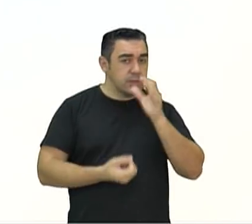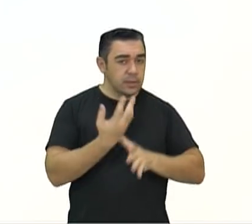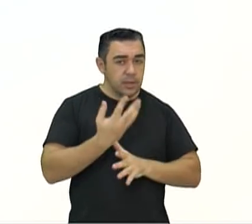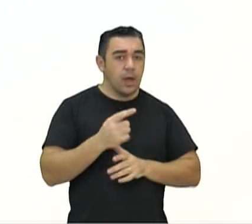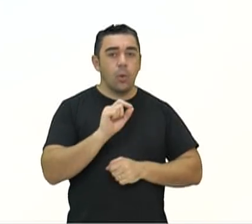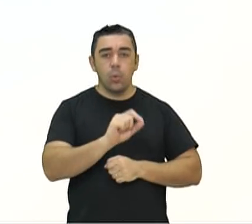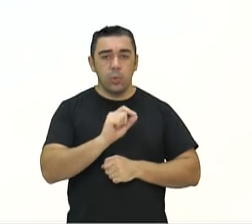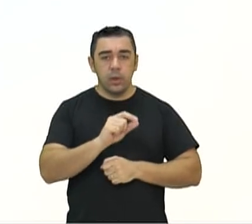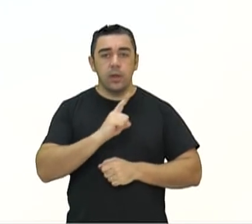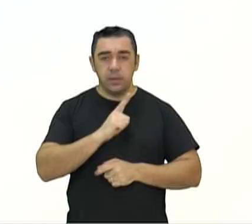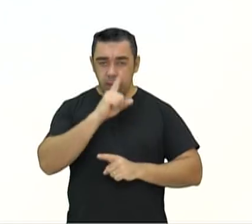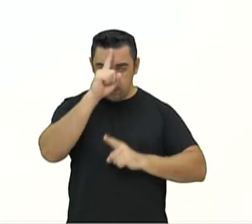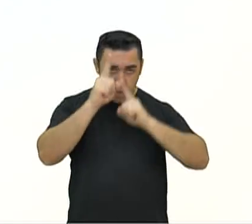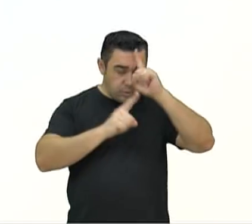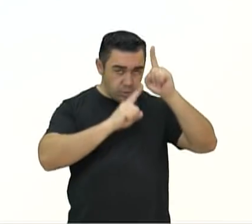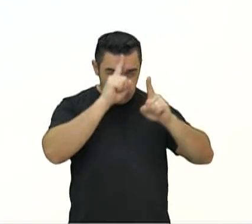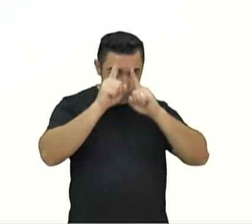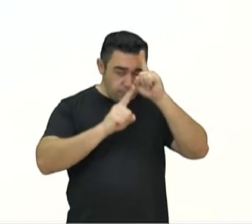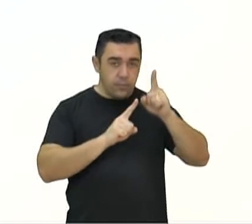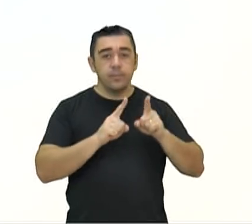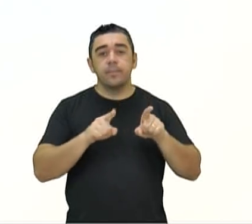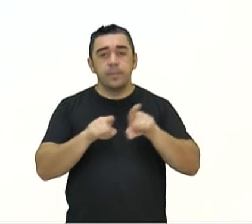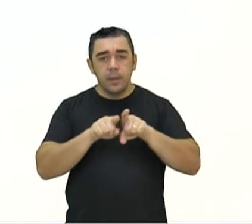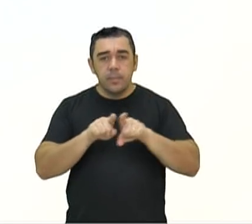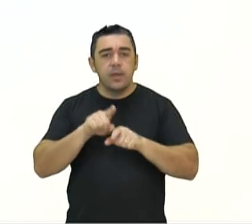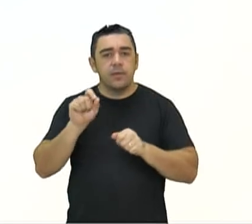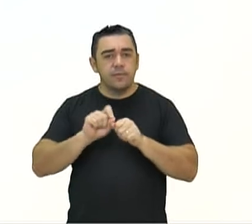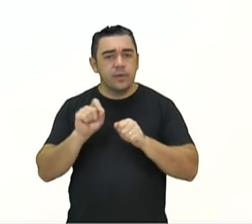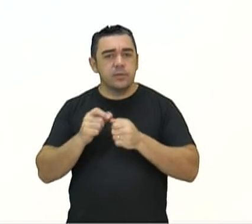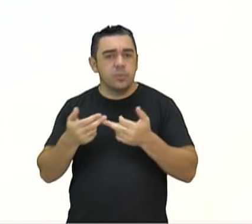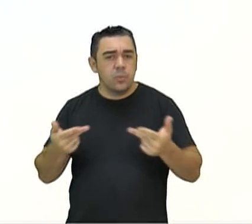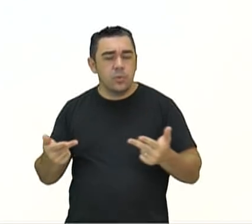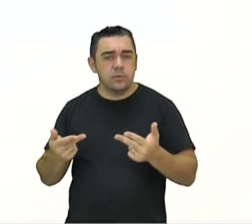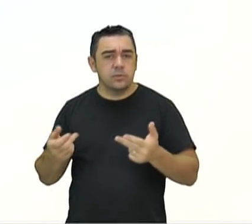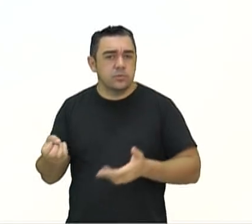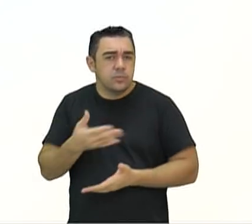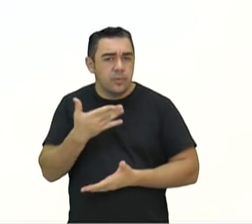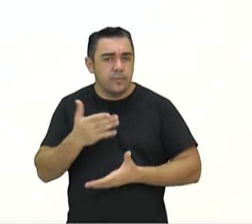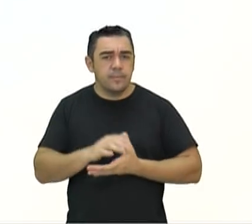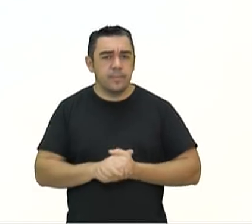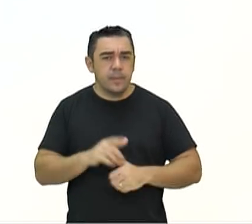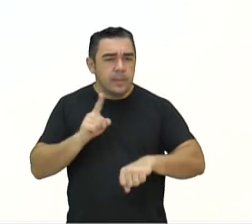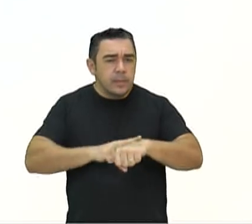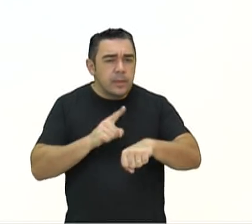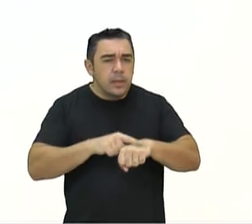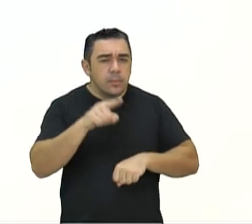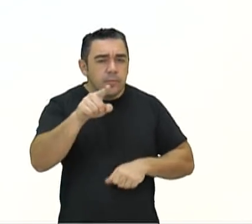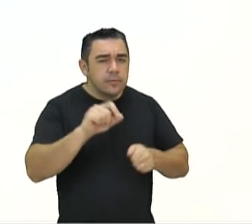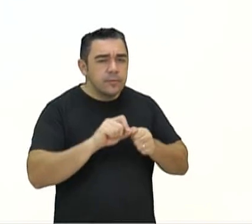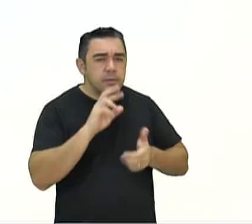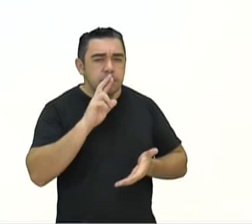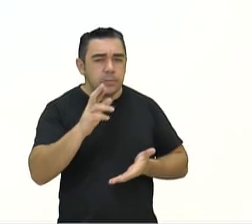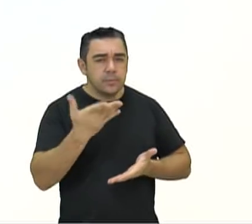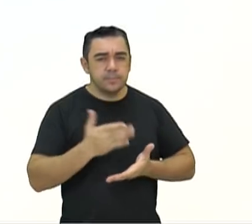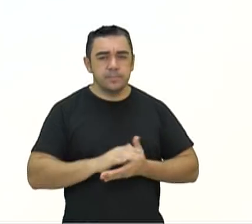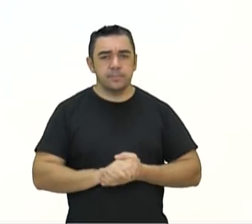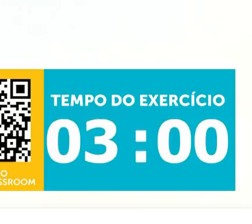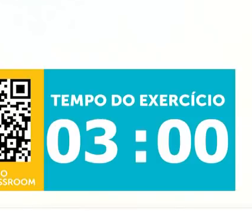universos bastante criativos a partir de situações inusitadas. Um tempo para mais esse exercício.